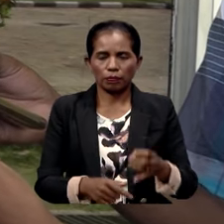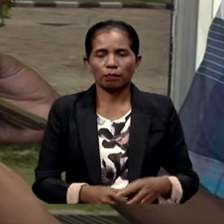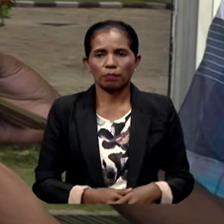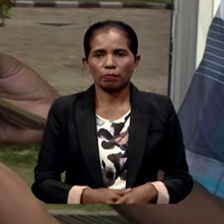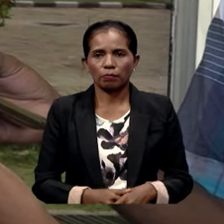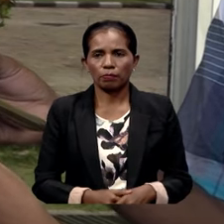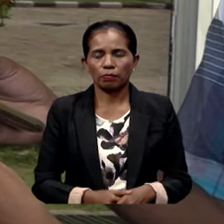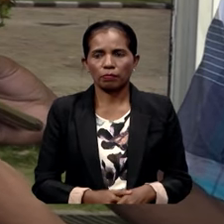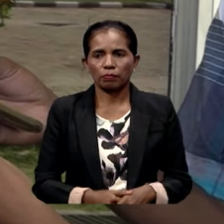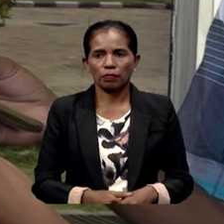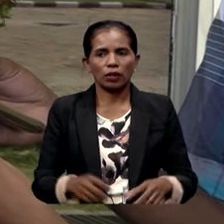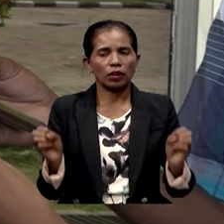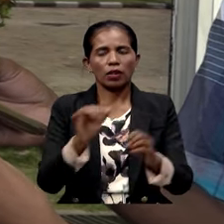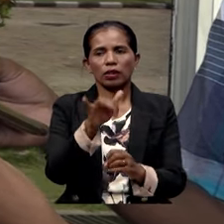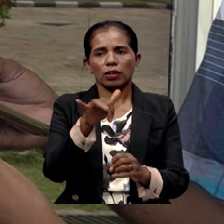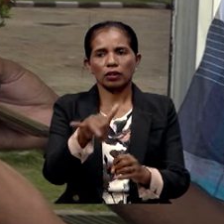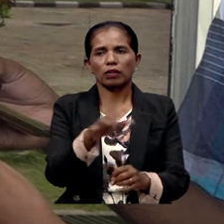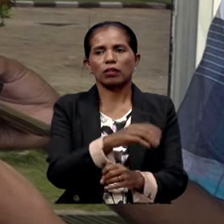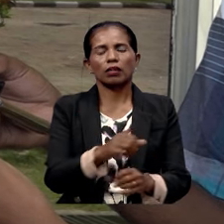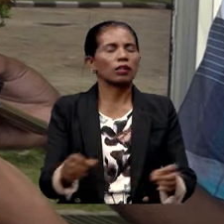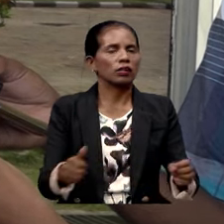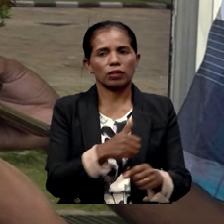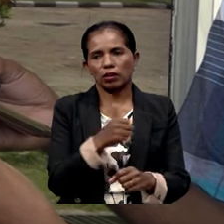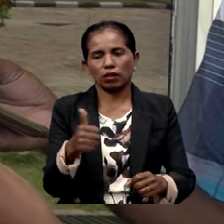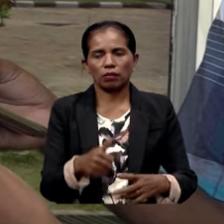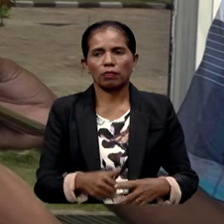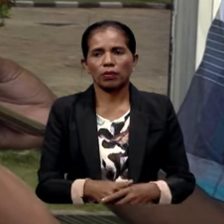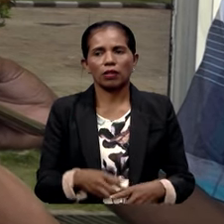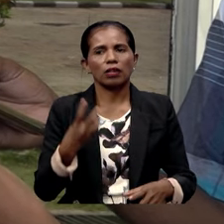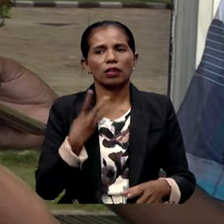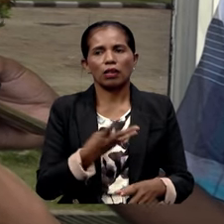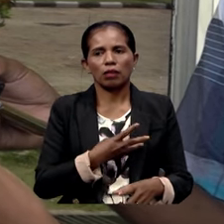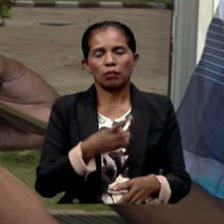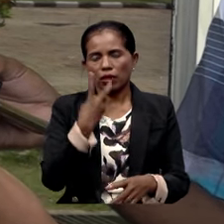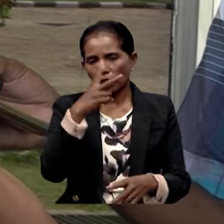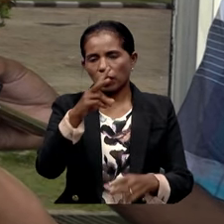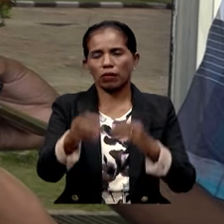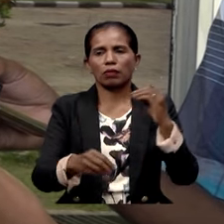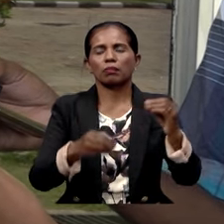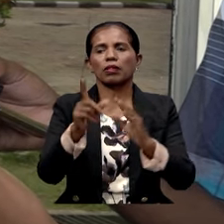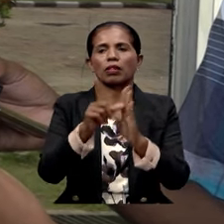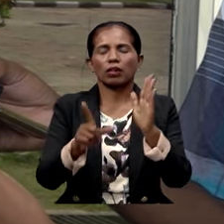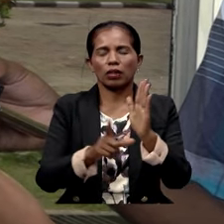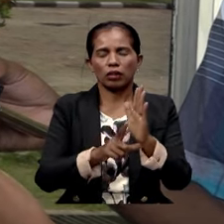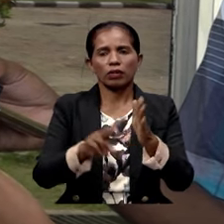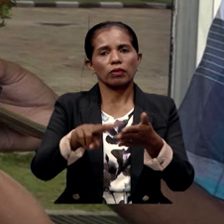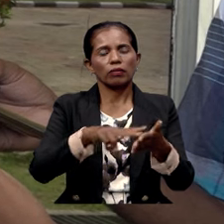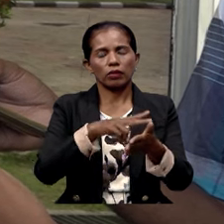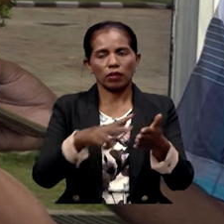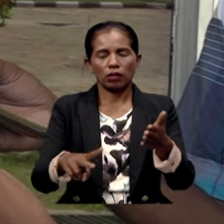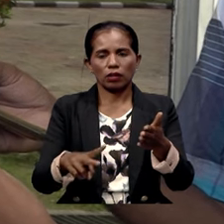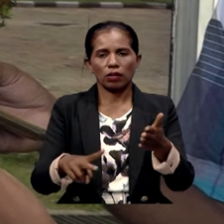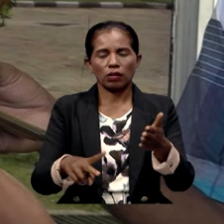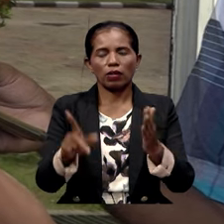Se ela concorda com a minha, então não decreta isso. Mas a minha considera ne viola